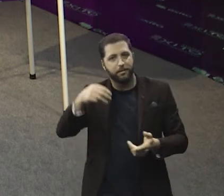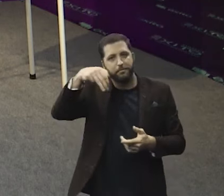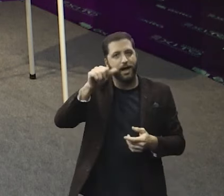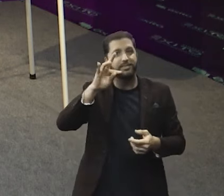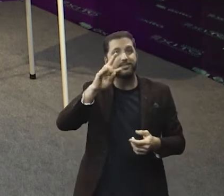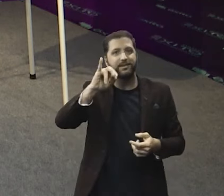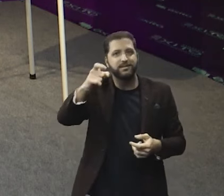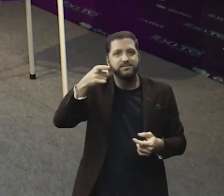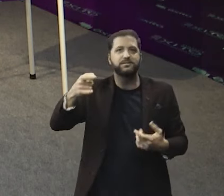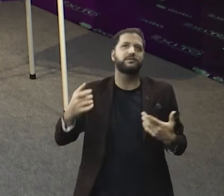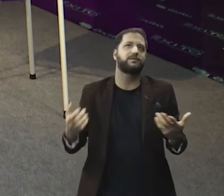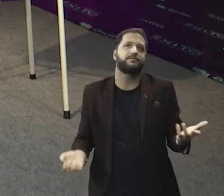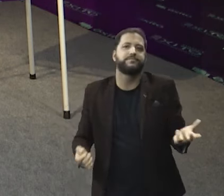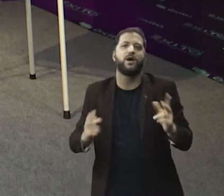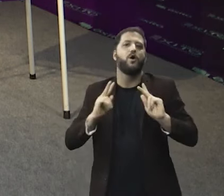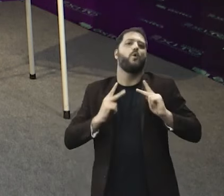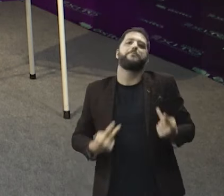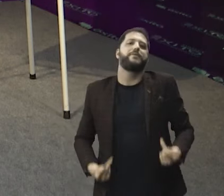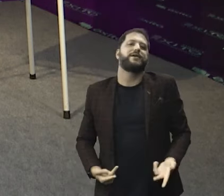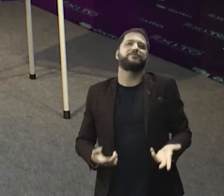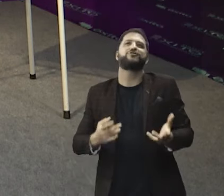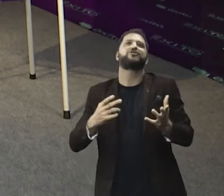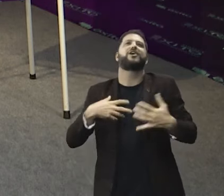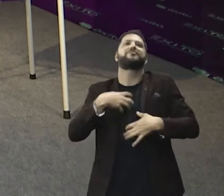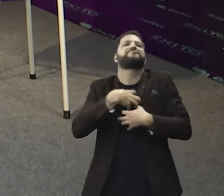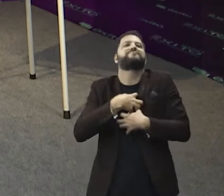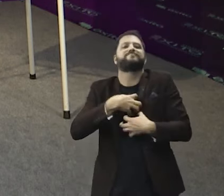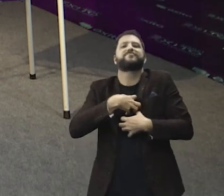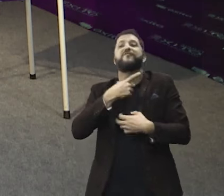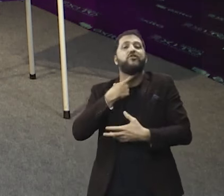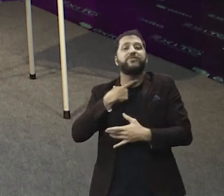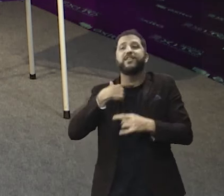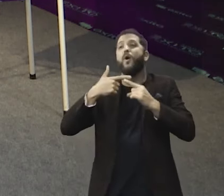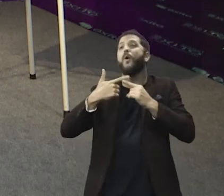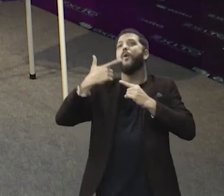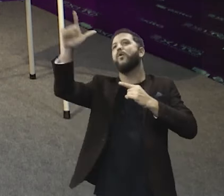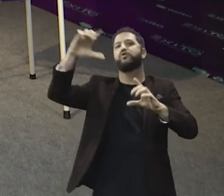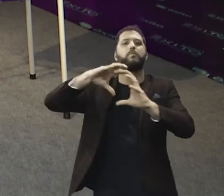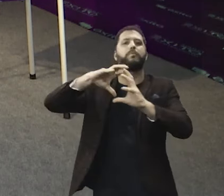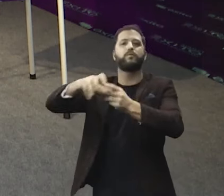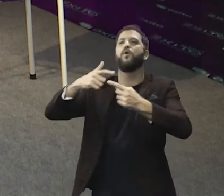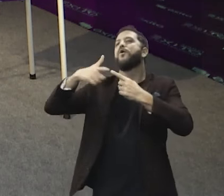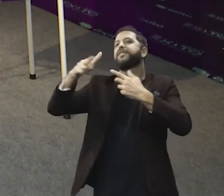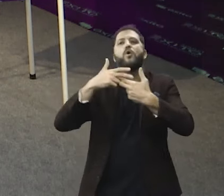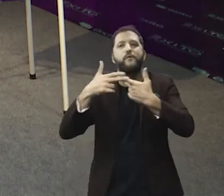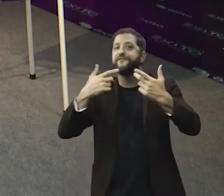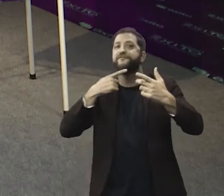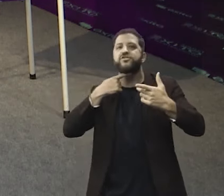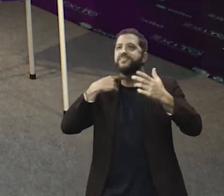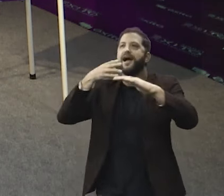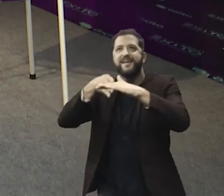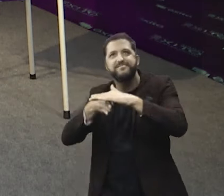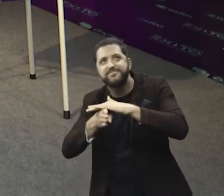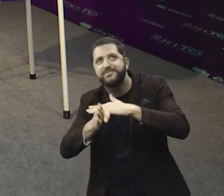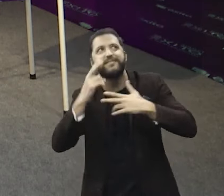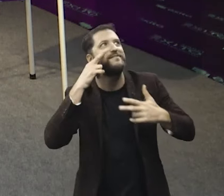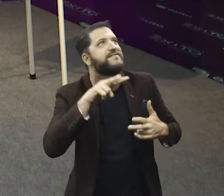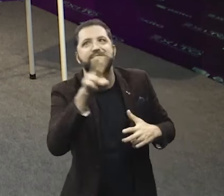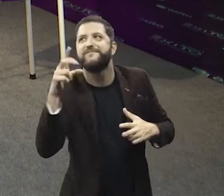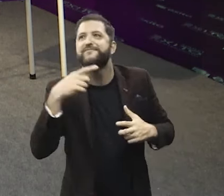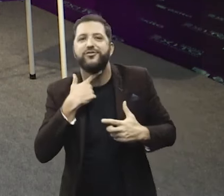ele já tem esse chamado por uma realidade que é uma realidade muito além da que nós vivemos E